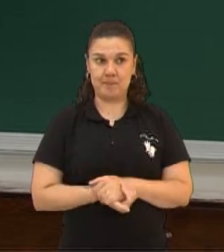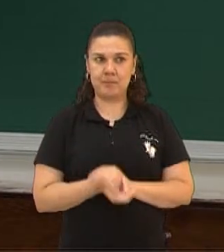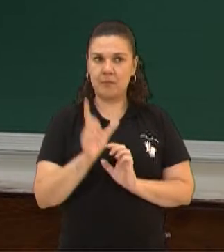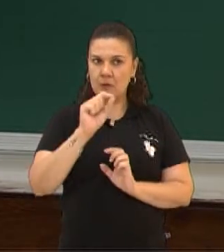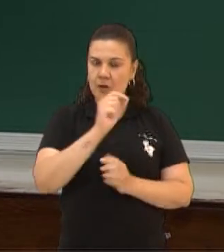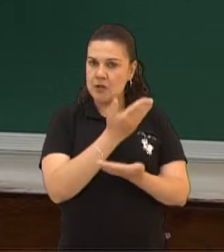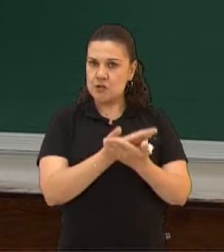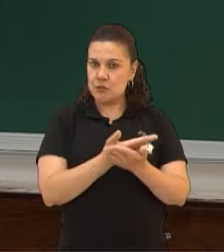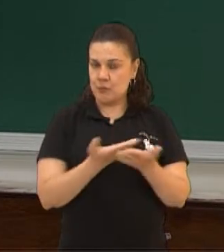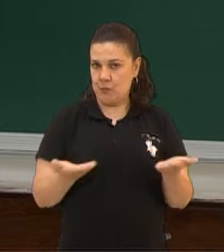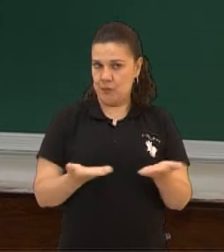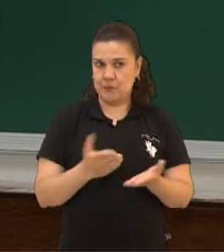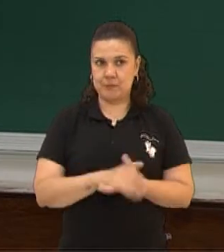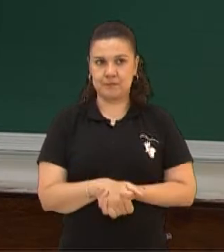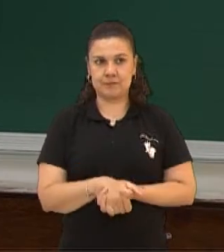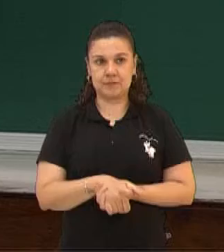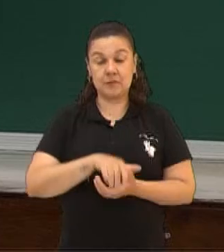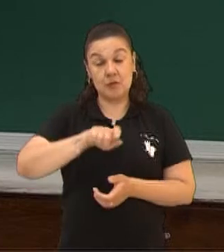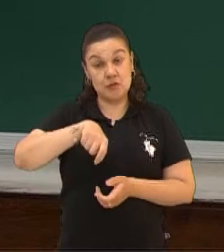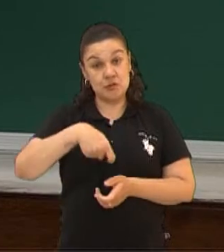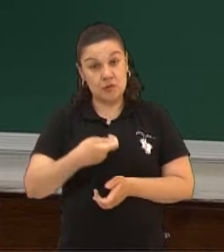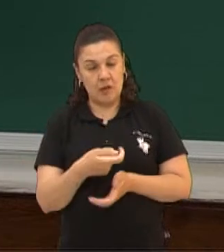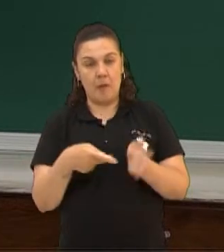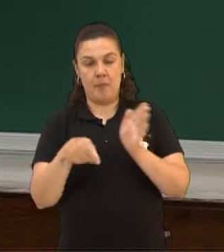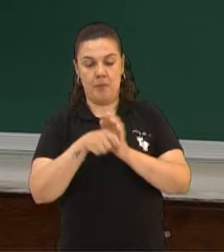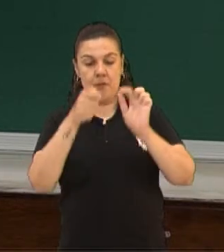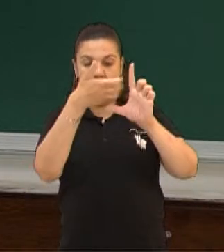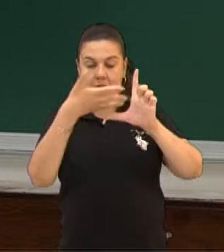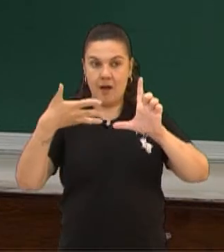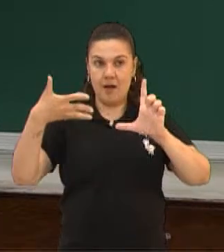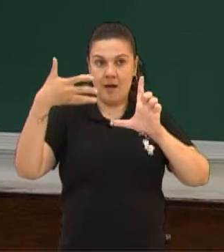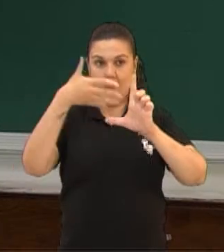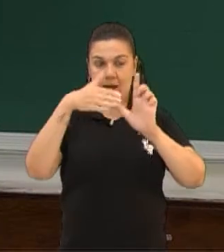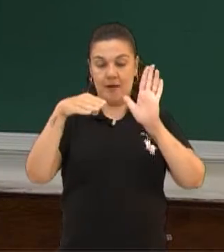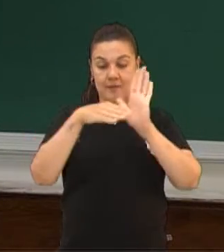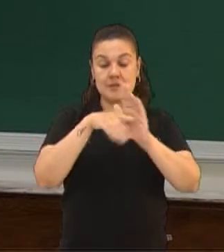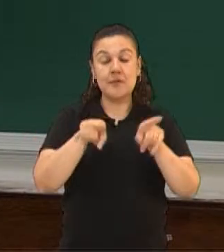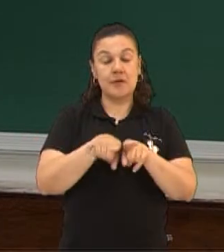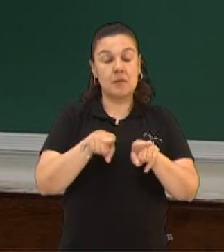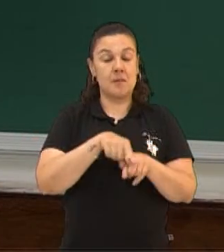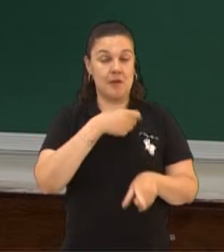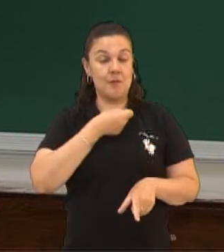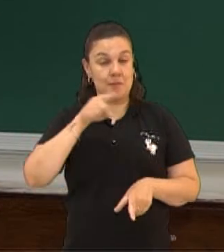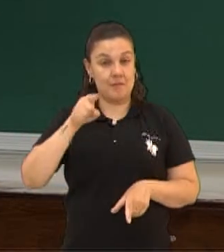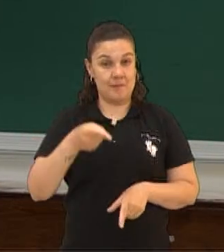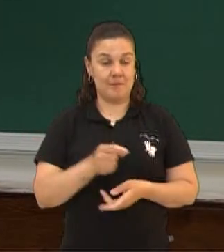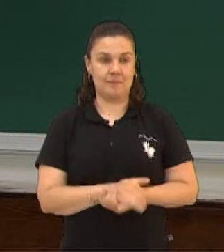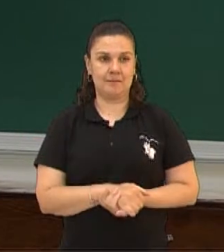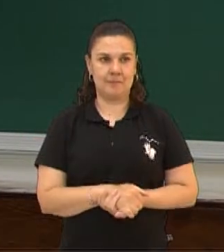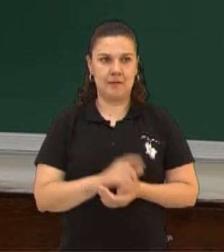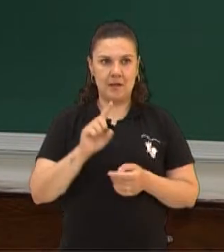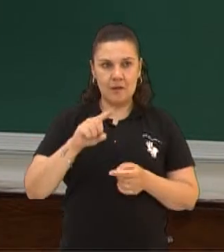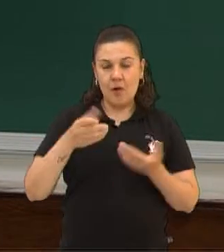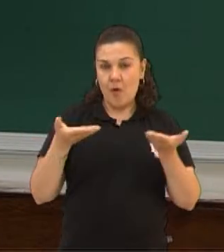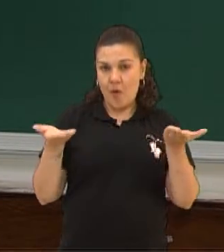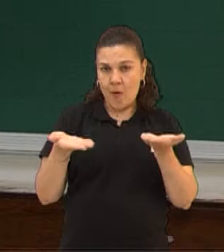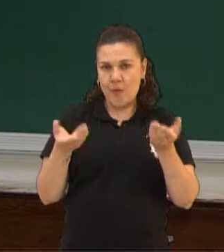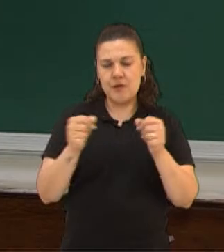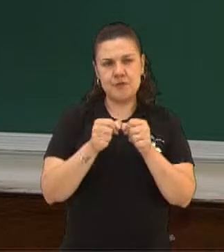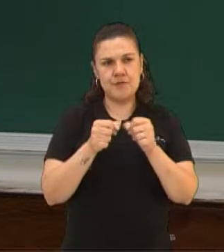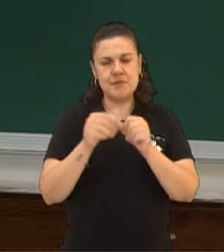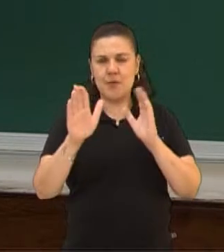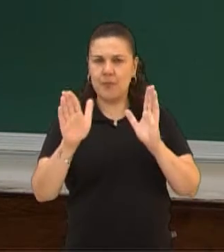que nós vimos na aula de hoje? Nós vimos área com frações e números decimais. A prof trouxe